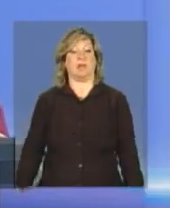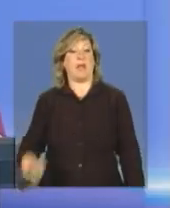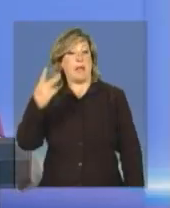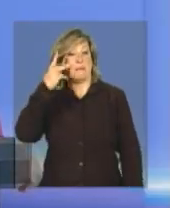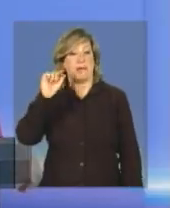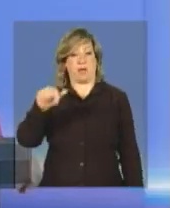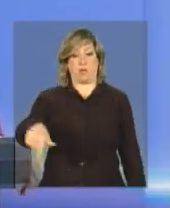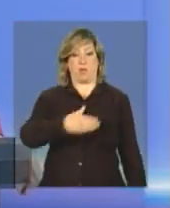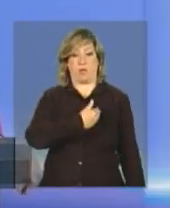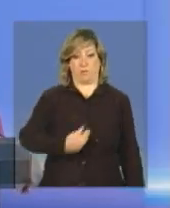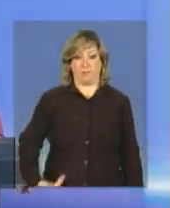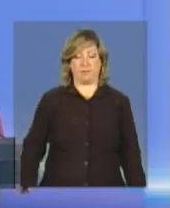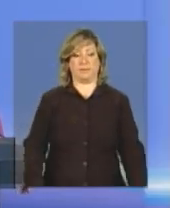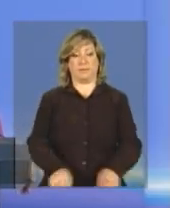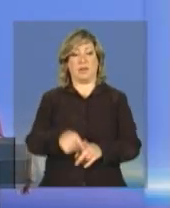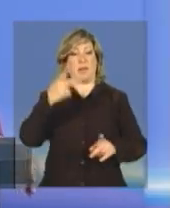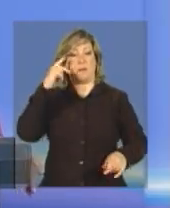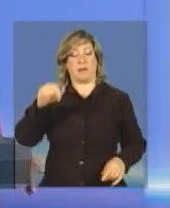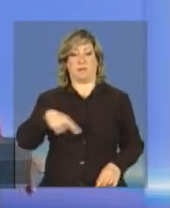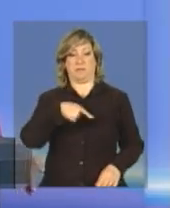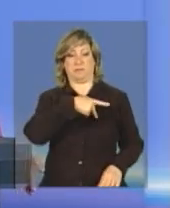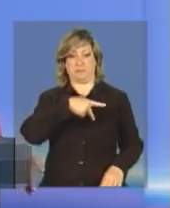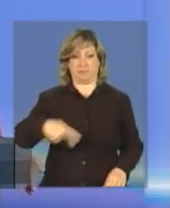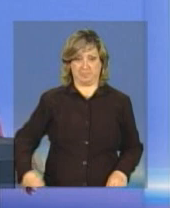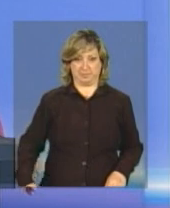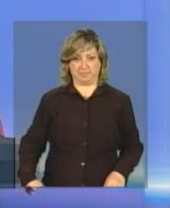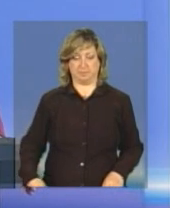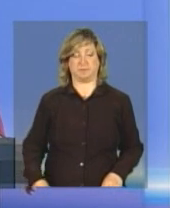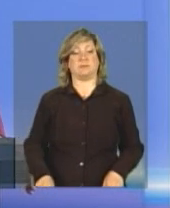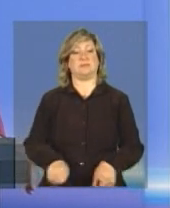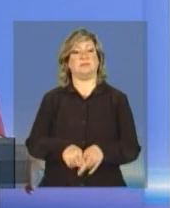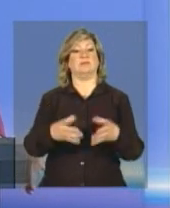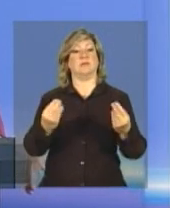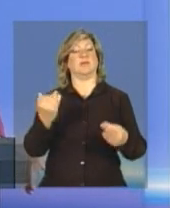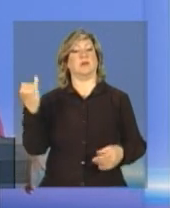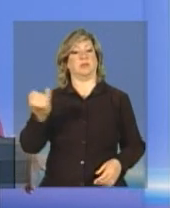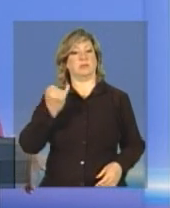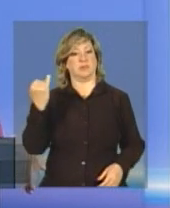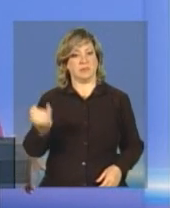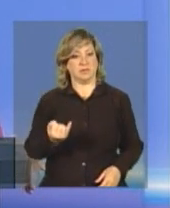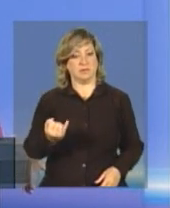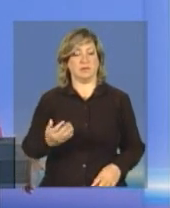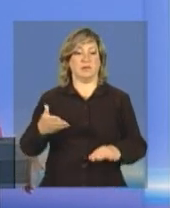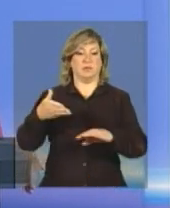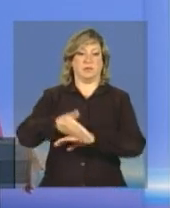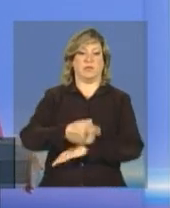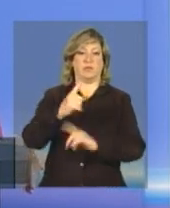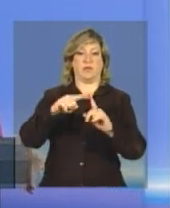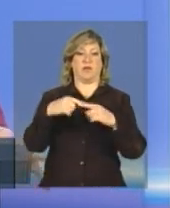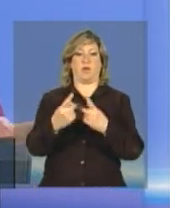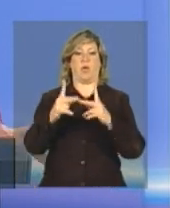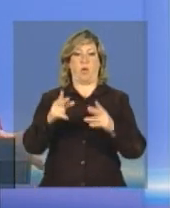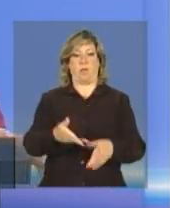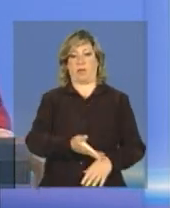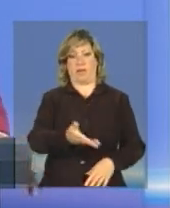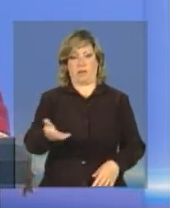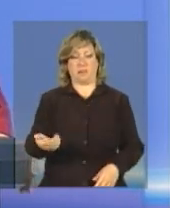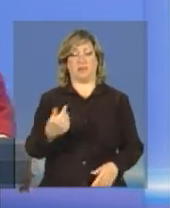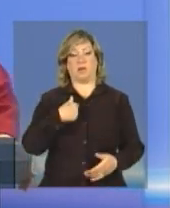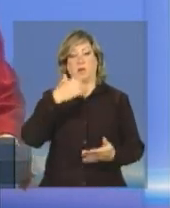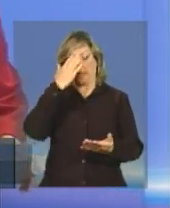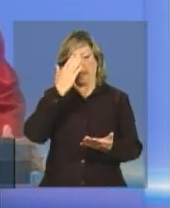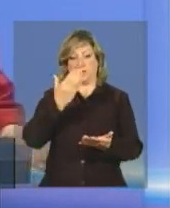Para o governo e para a presidência, é muito importante participar de uma cerimônia como essa. E